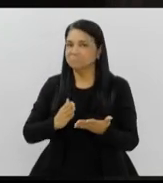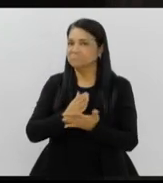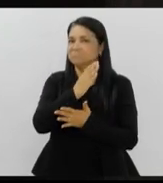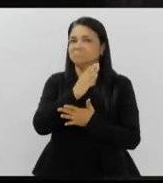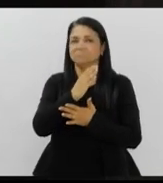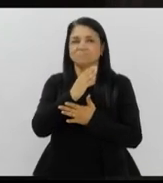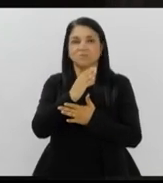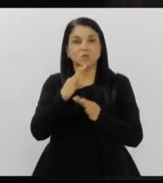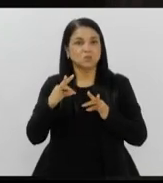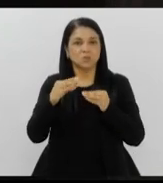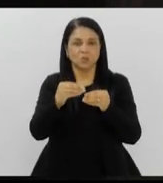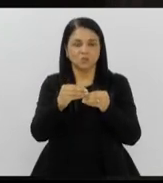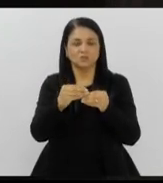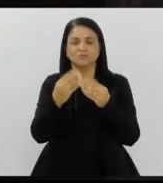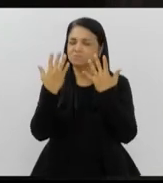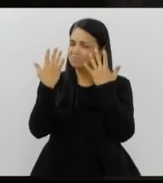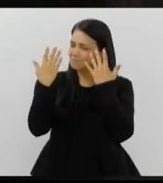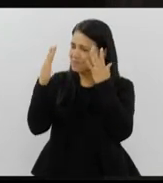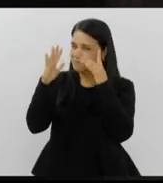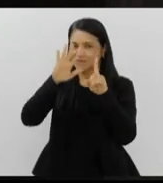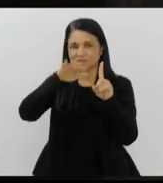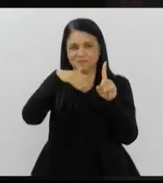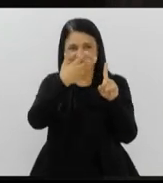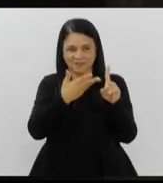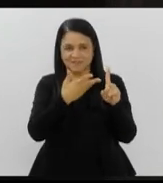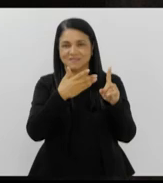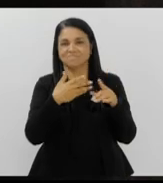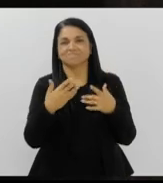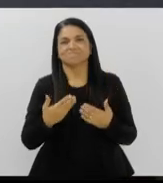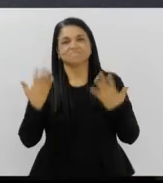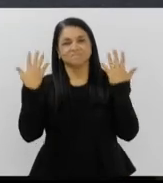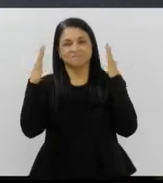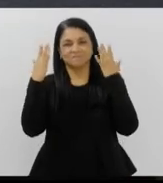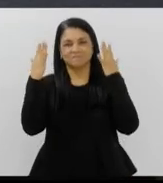e parabéns por essa homenagem.